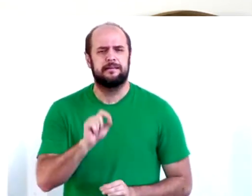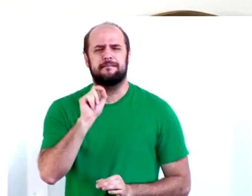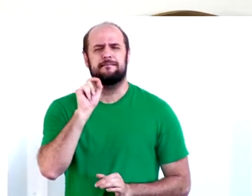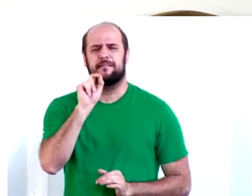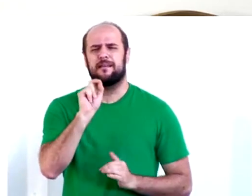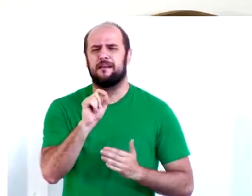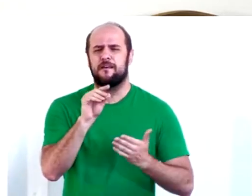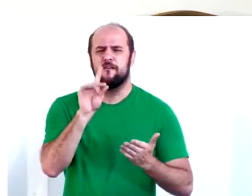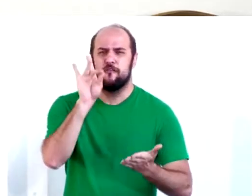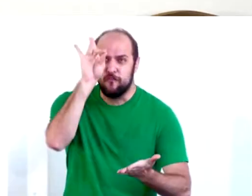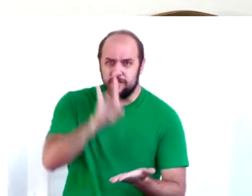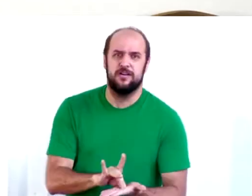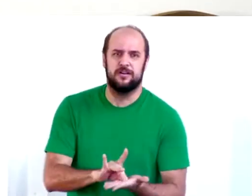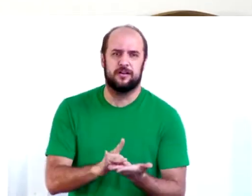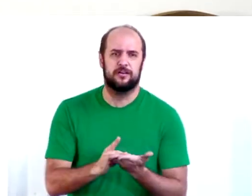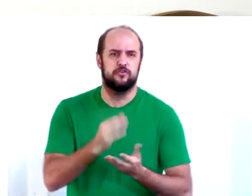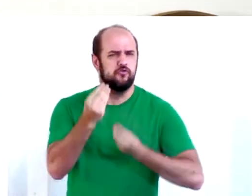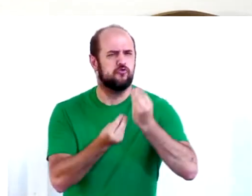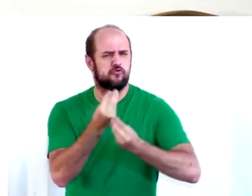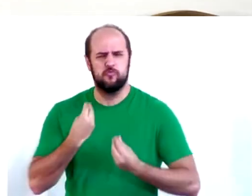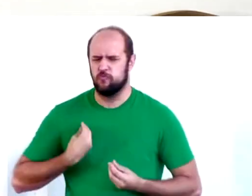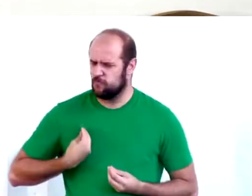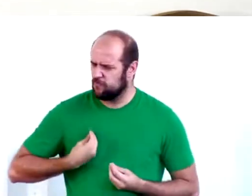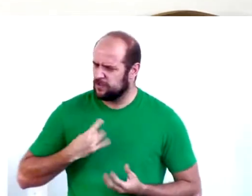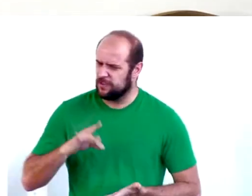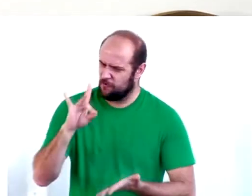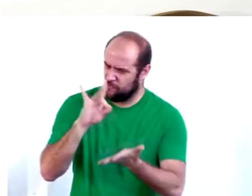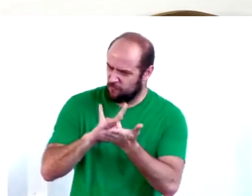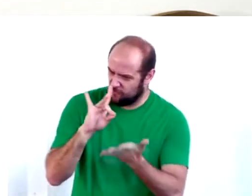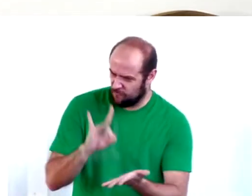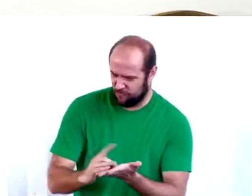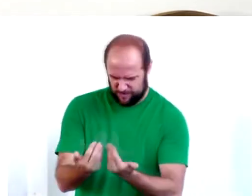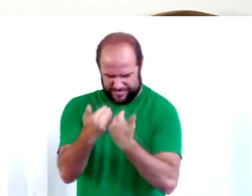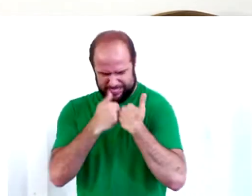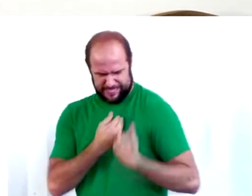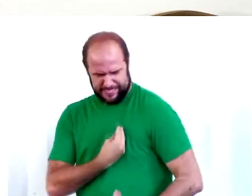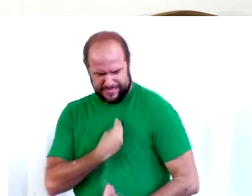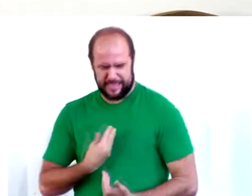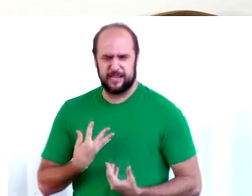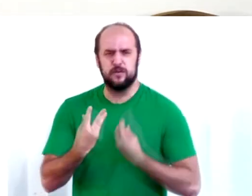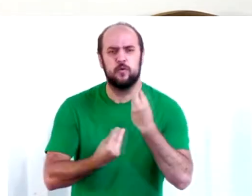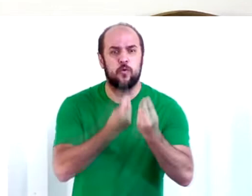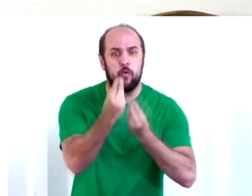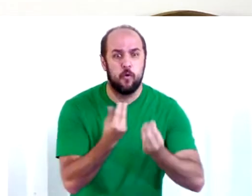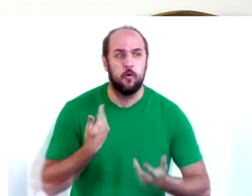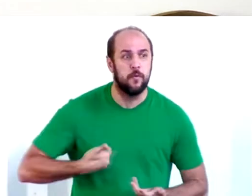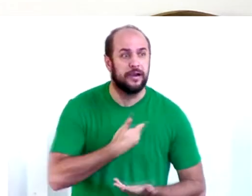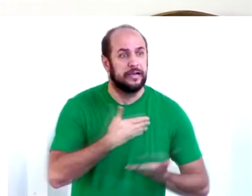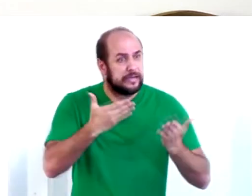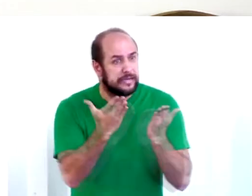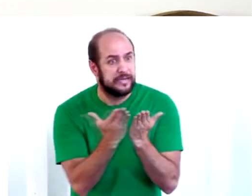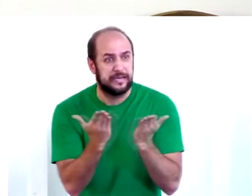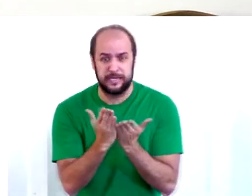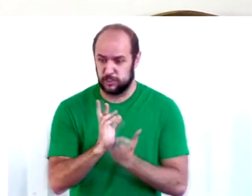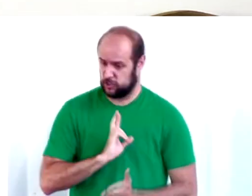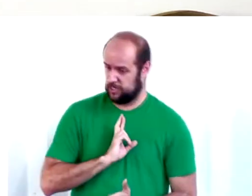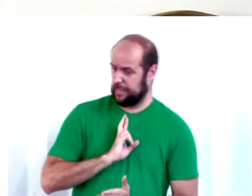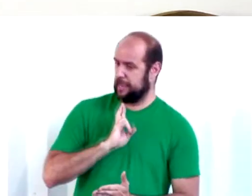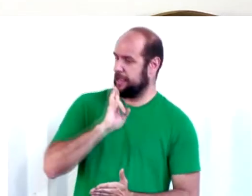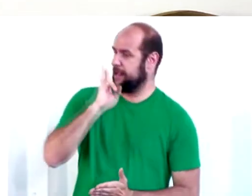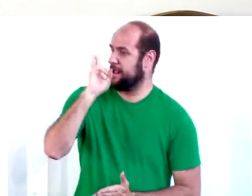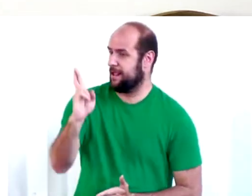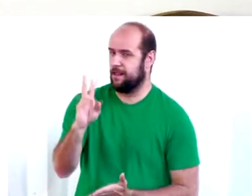a verdade? Como se vive para com a verdade? Como nós cristãos reagimos